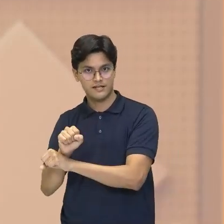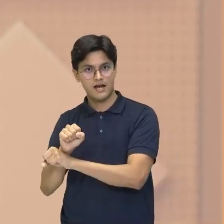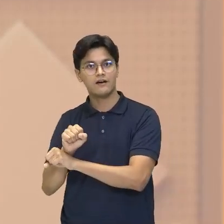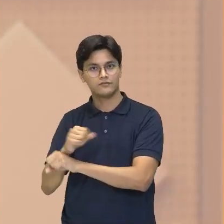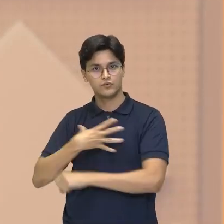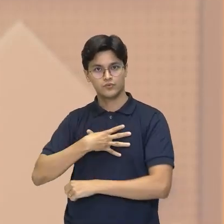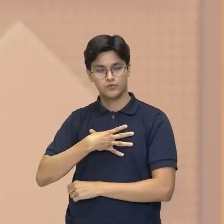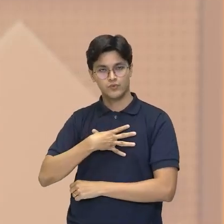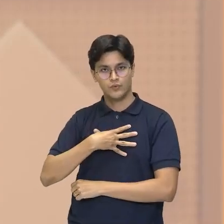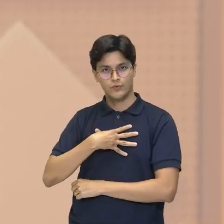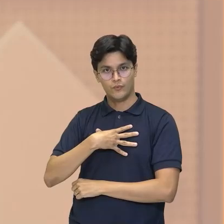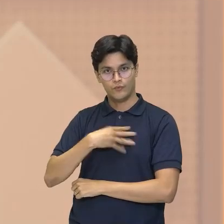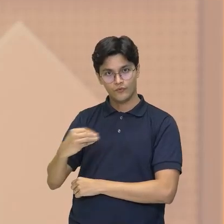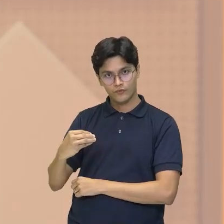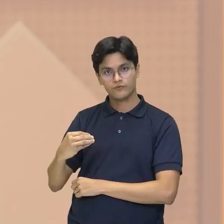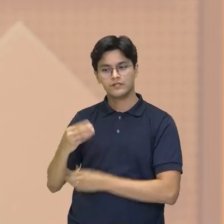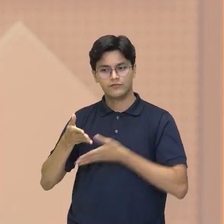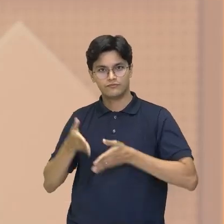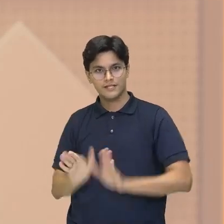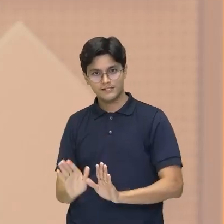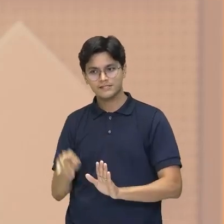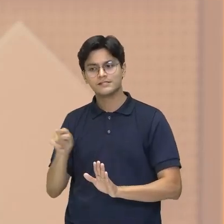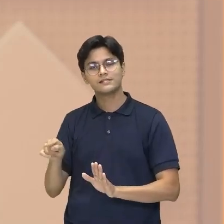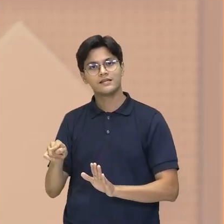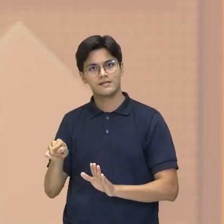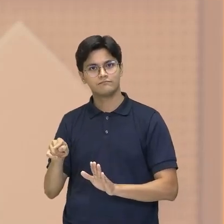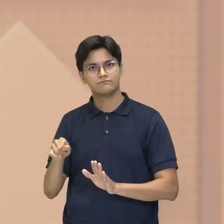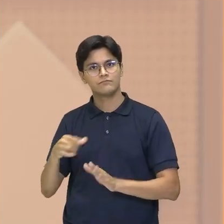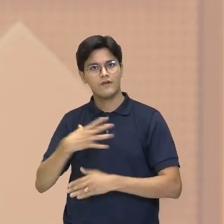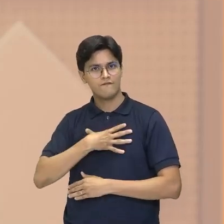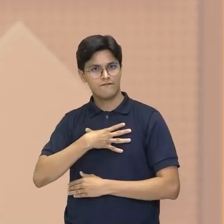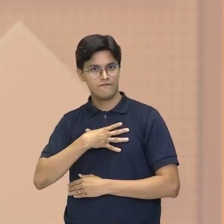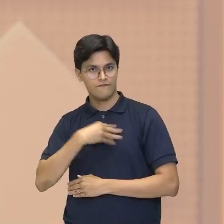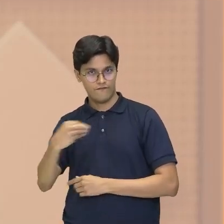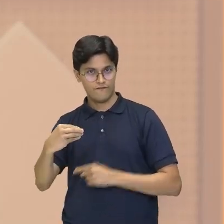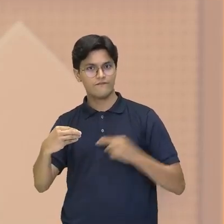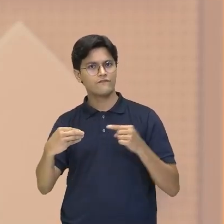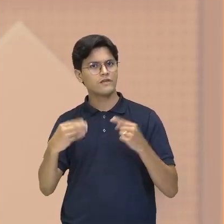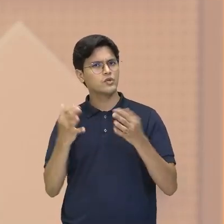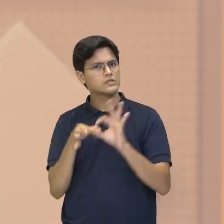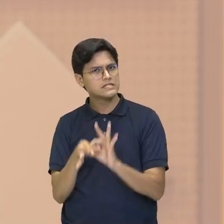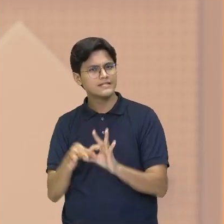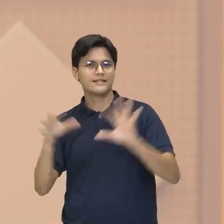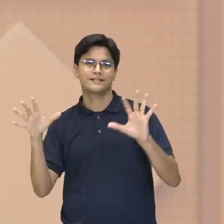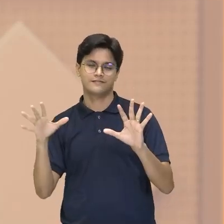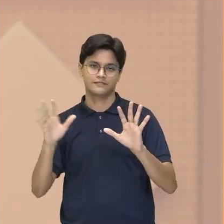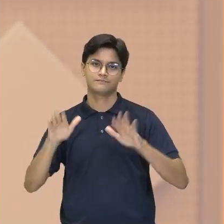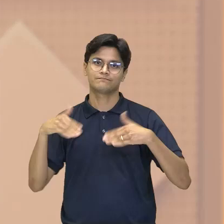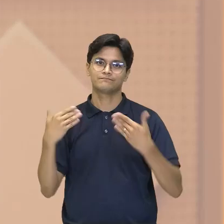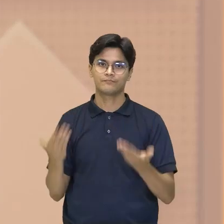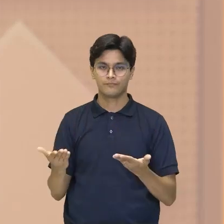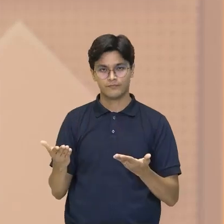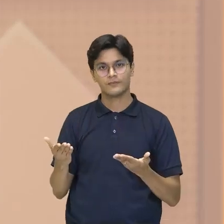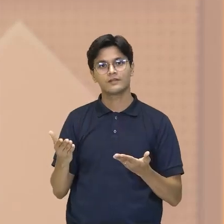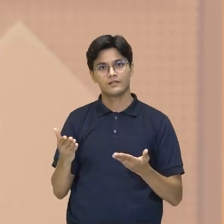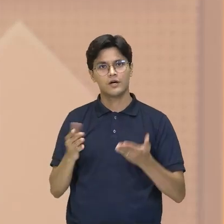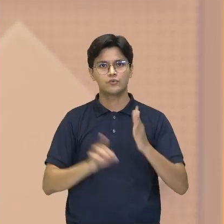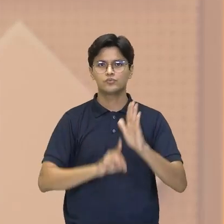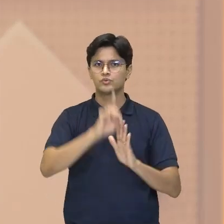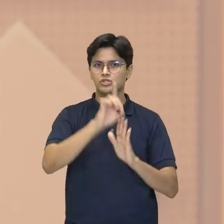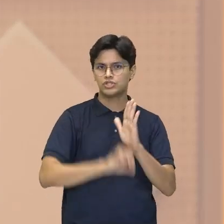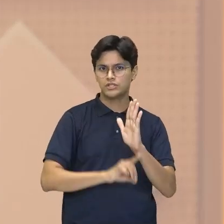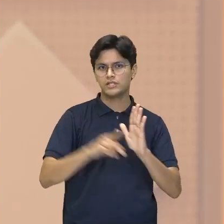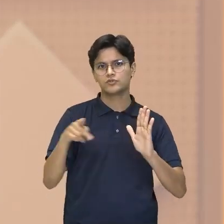África, antes da chegada dos europeus, esses filhos eles eram considerados livres. Então, esses direitos dos